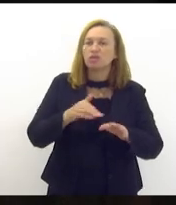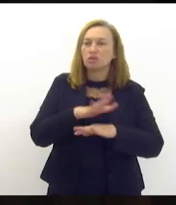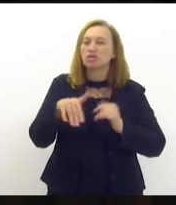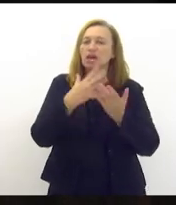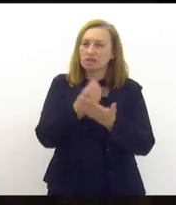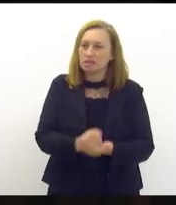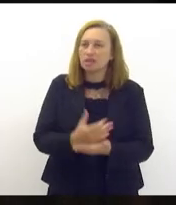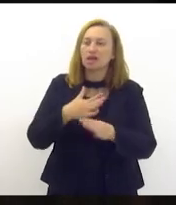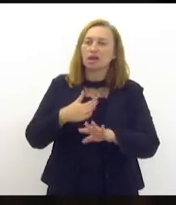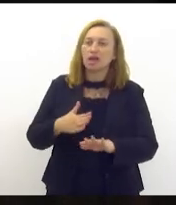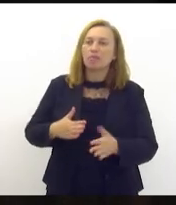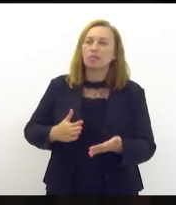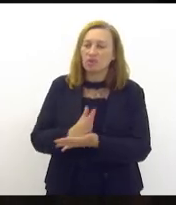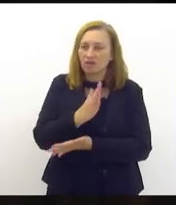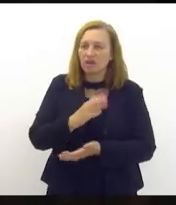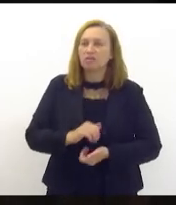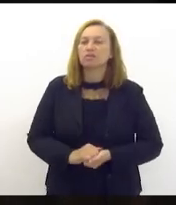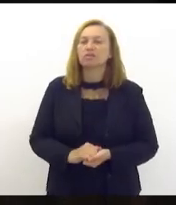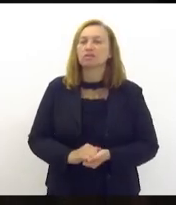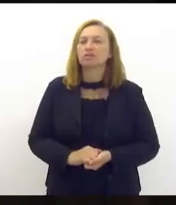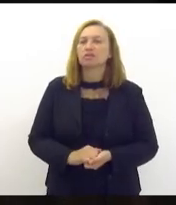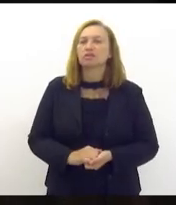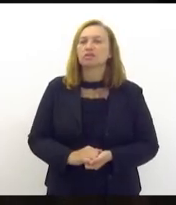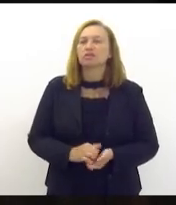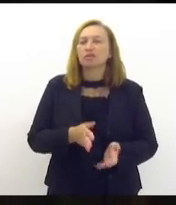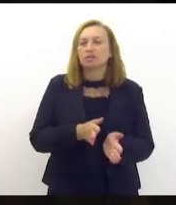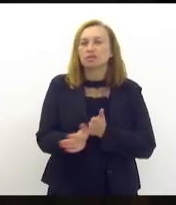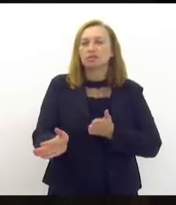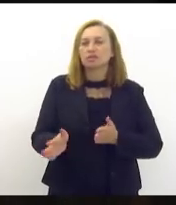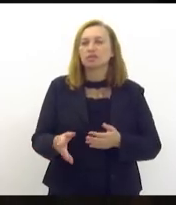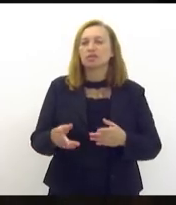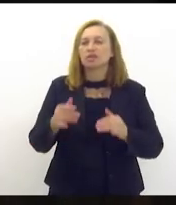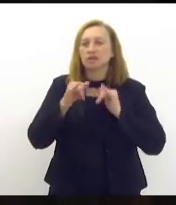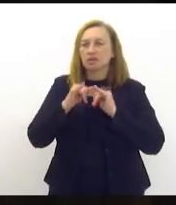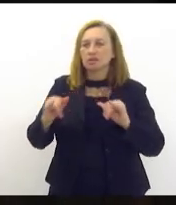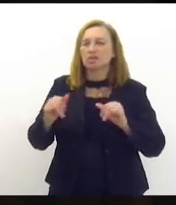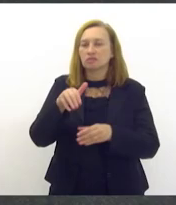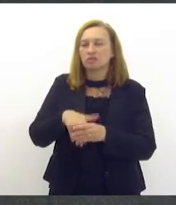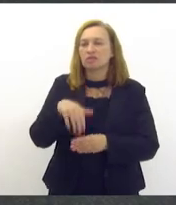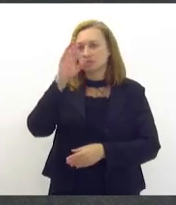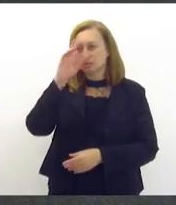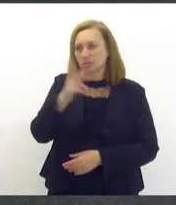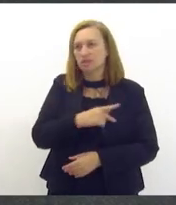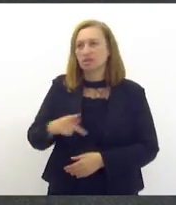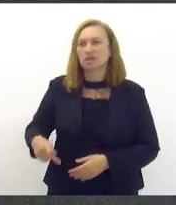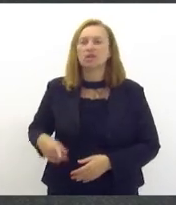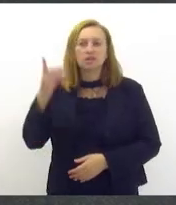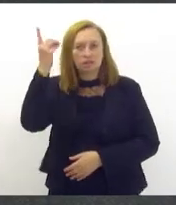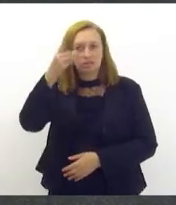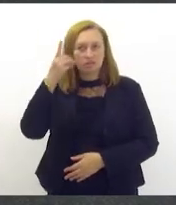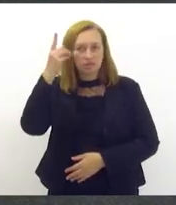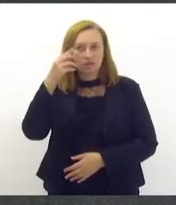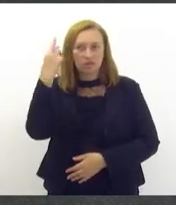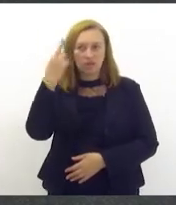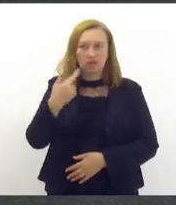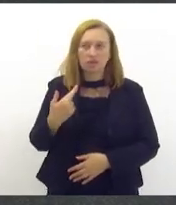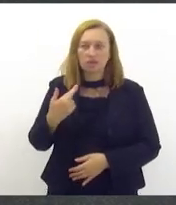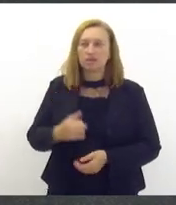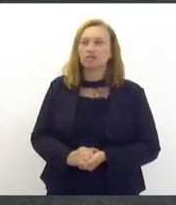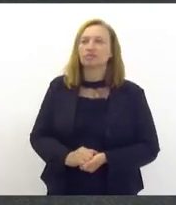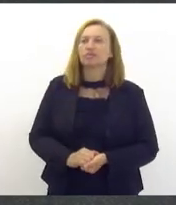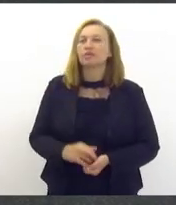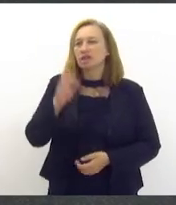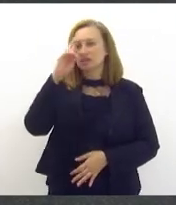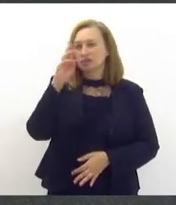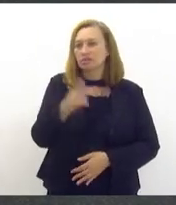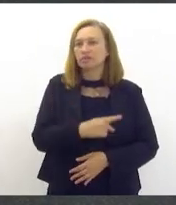aprovam, permaneçam como estão. Aprovado, vai autógrafo. Declaração de voto, presidente. Para a declaração de voto, a deputada autora Renata Souza.